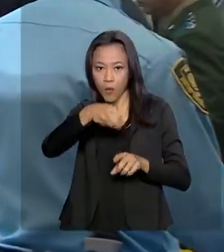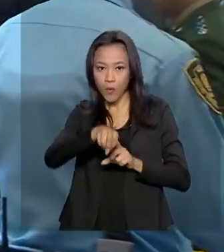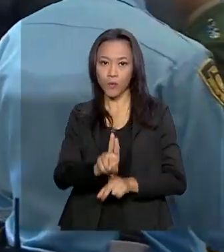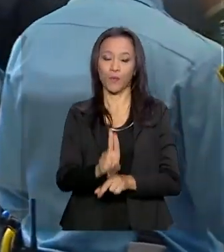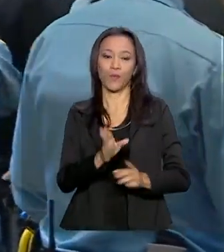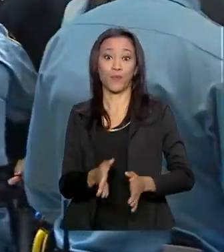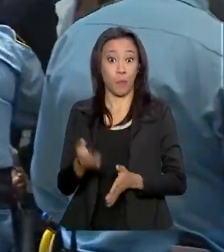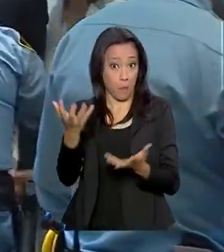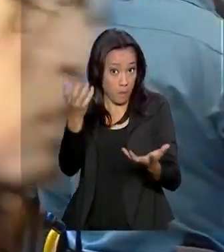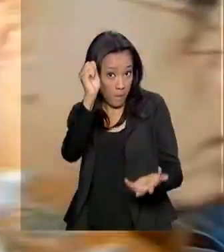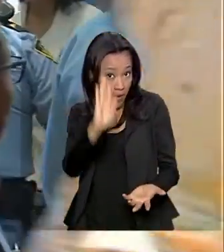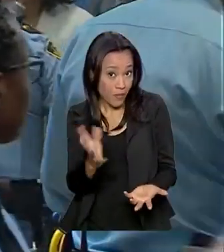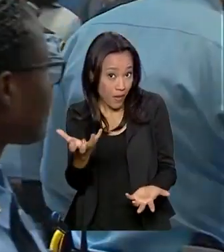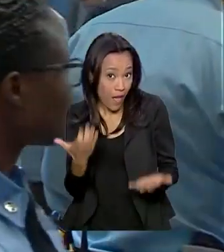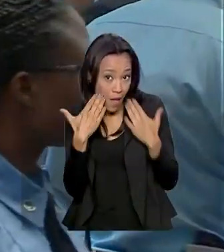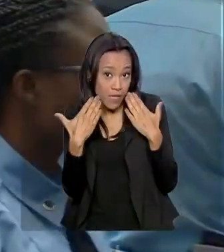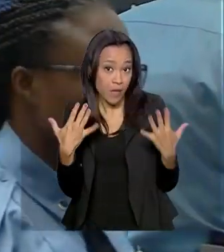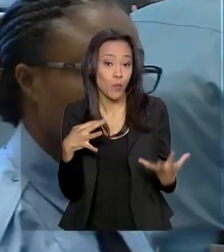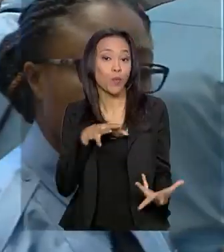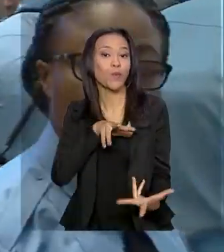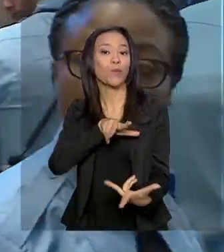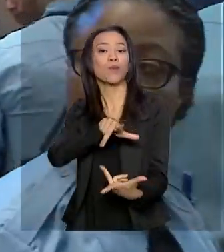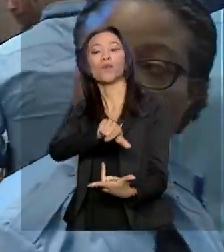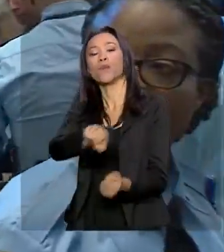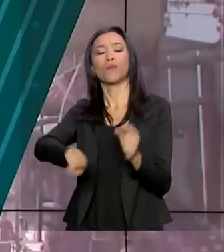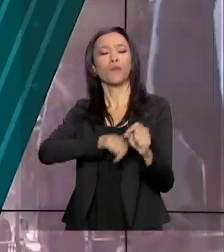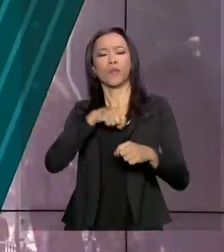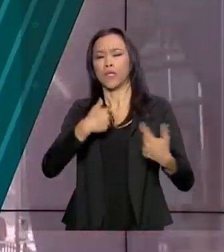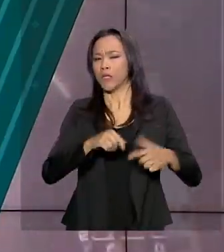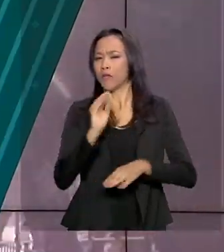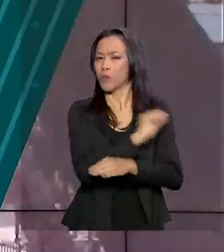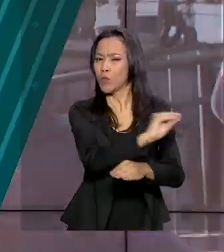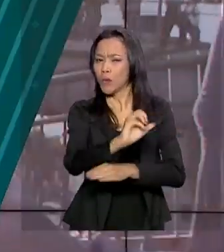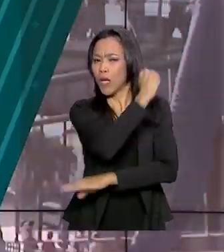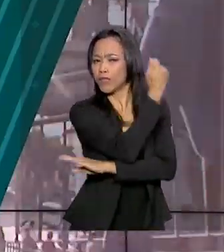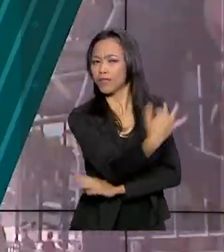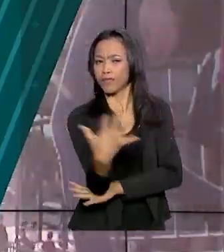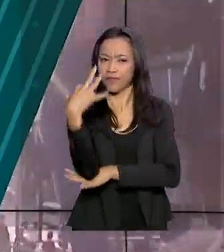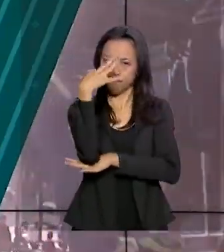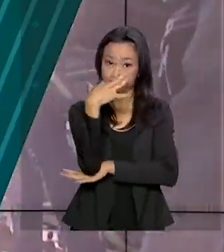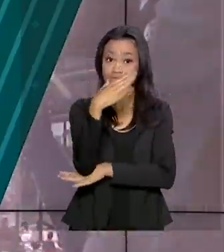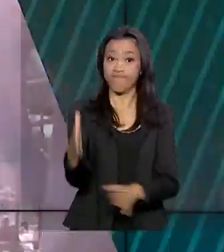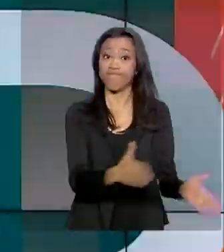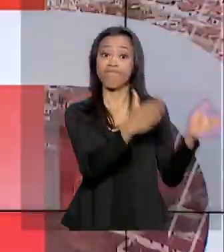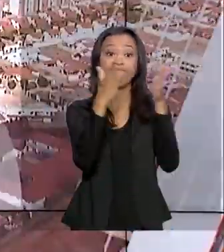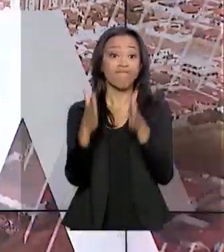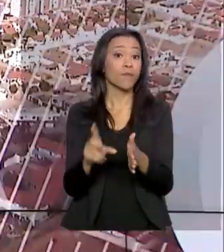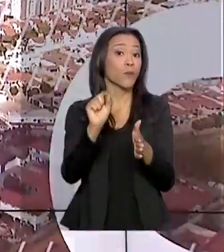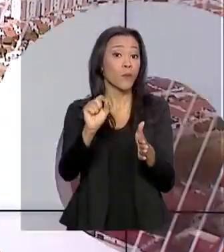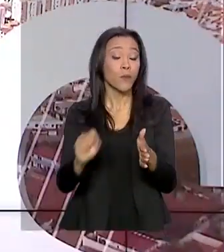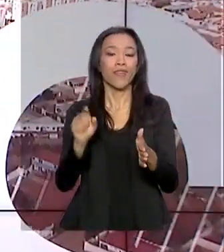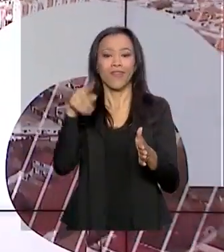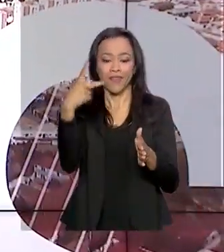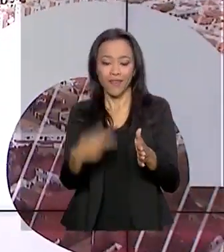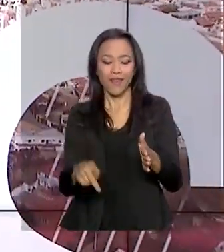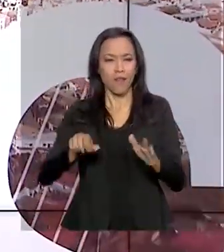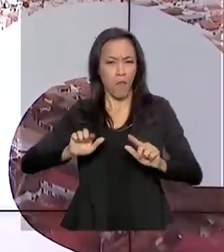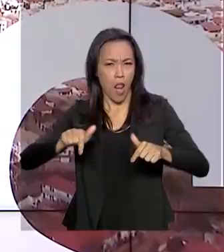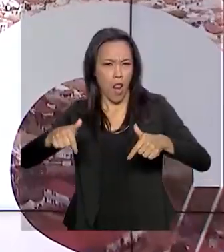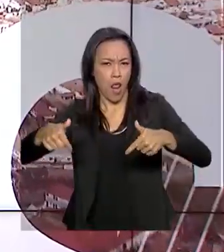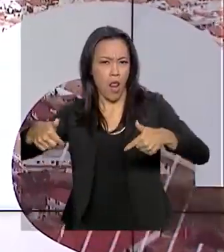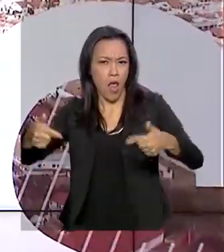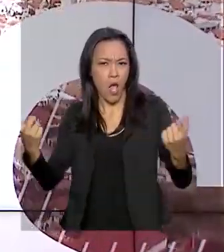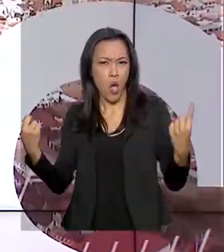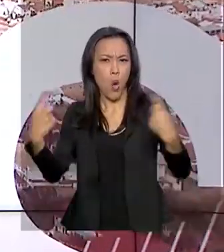brasil quer apresentar ao mundo as ações de preservação ambiental e veja também operação verde brasil de combate a